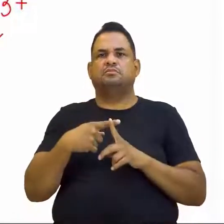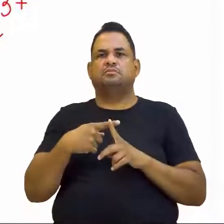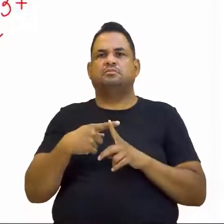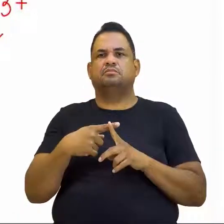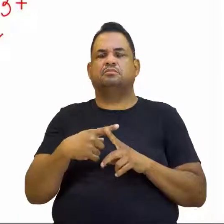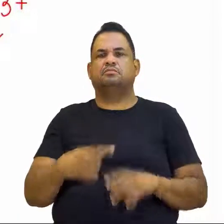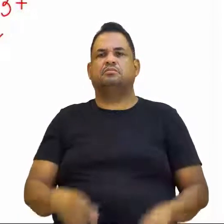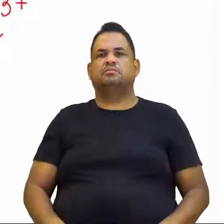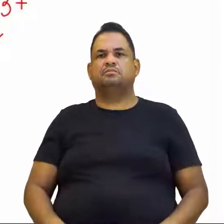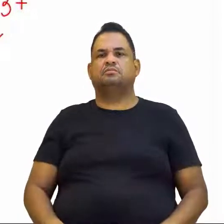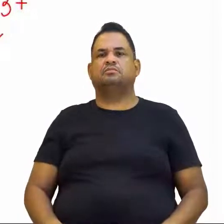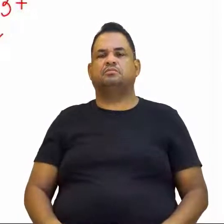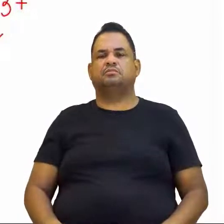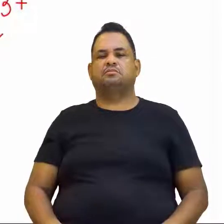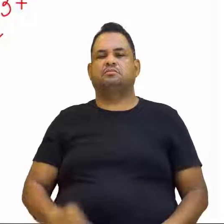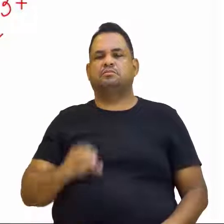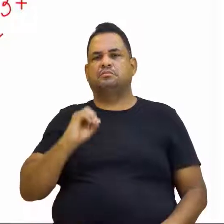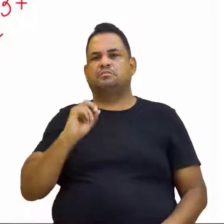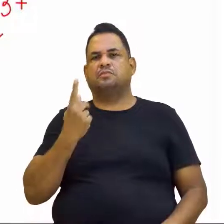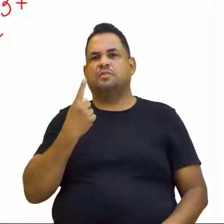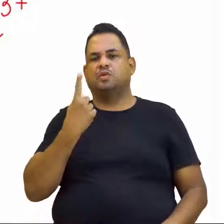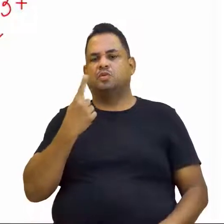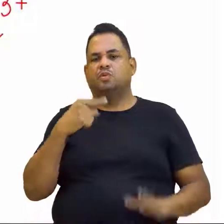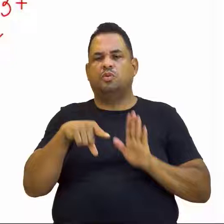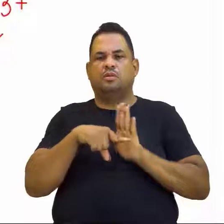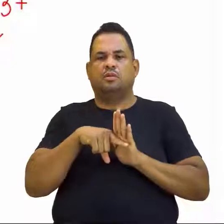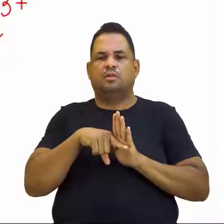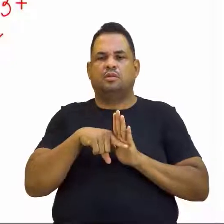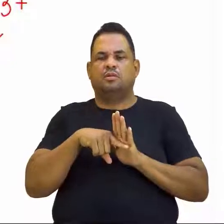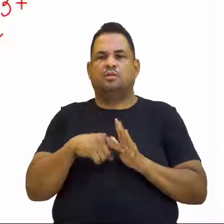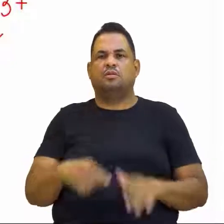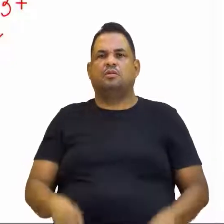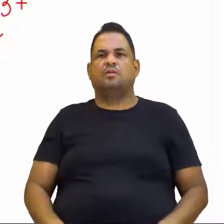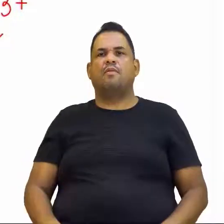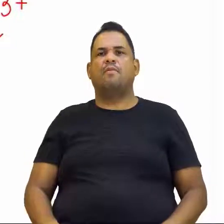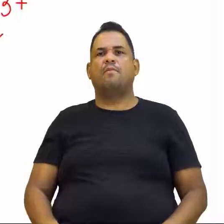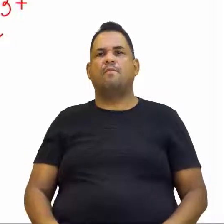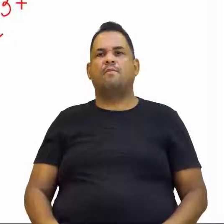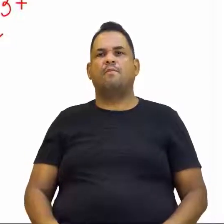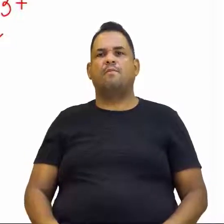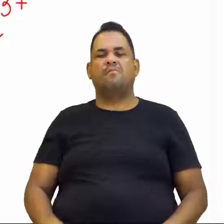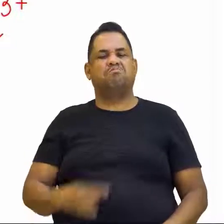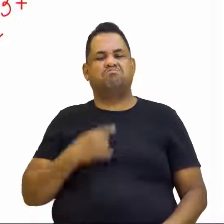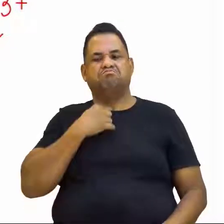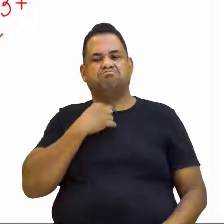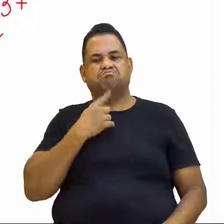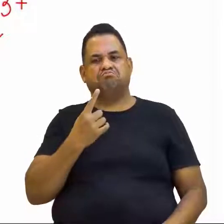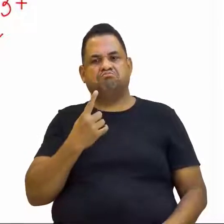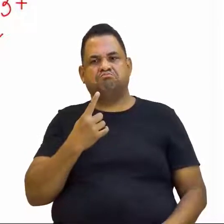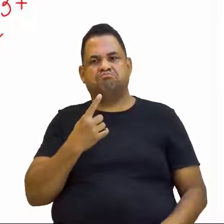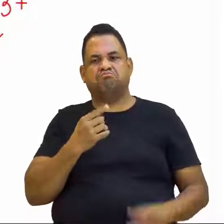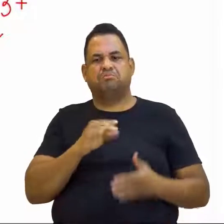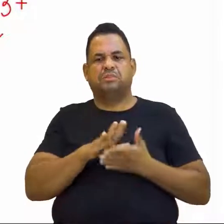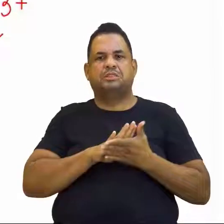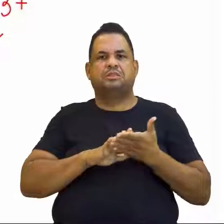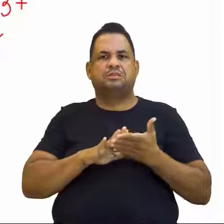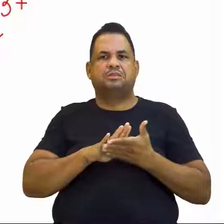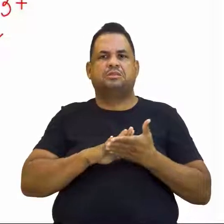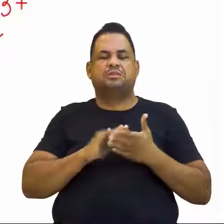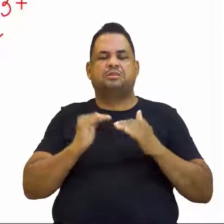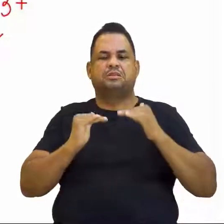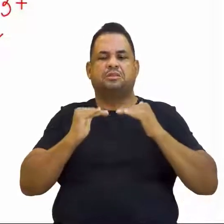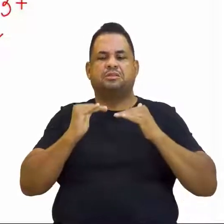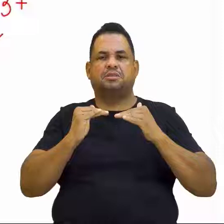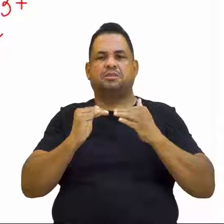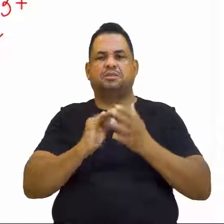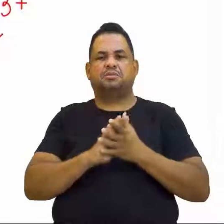da hidroxila é somente 1-. Então, uma hidroxila é insuficiente para neutralizar a carga do cálcio. Então, eu vou precisar